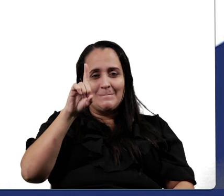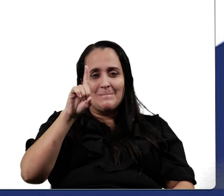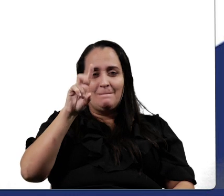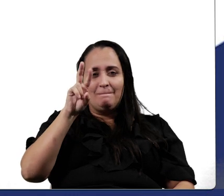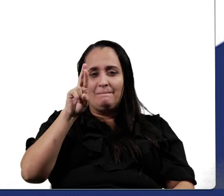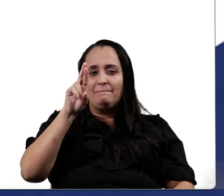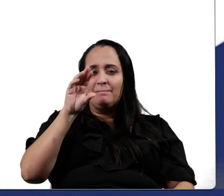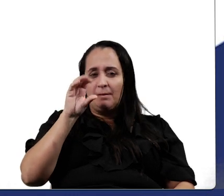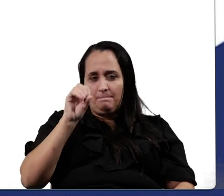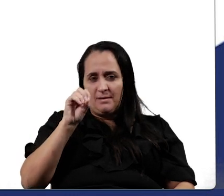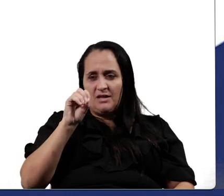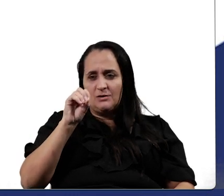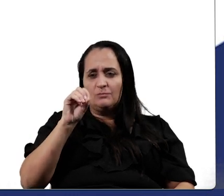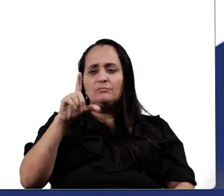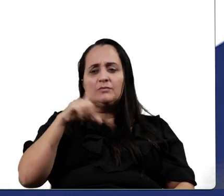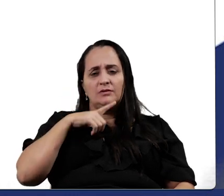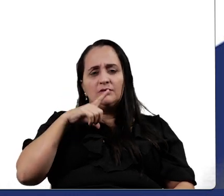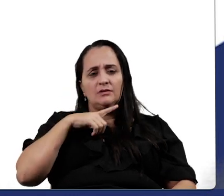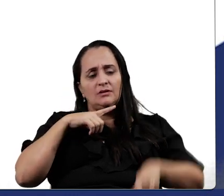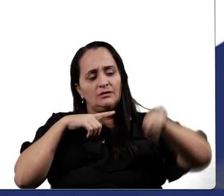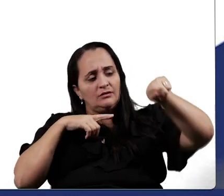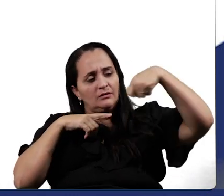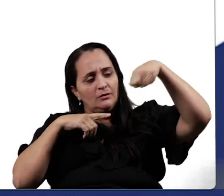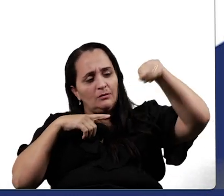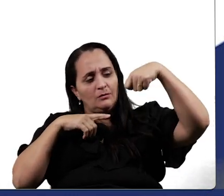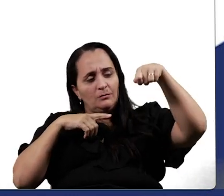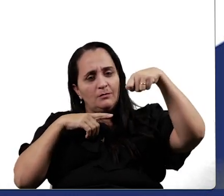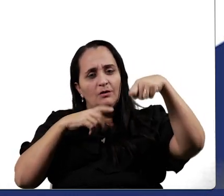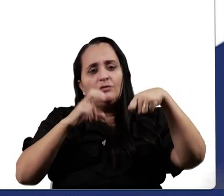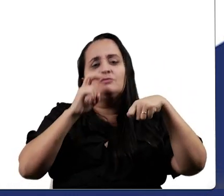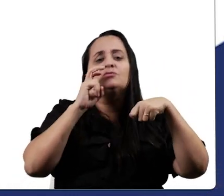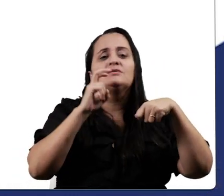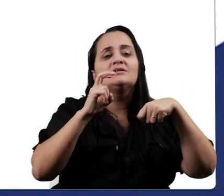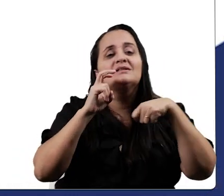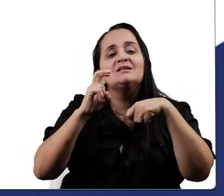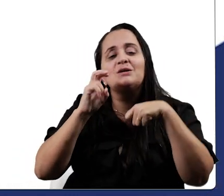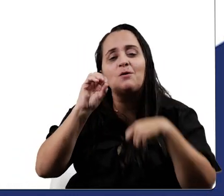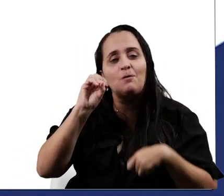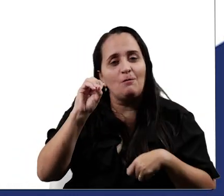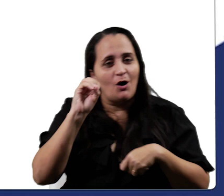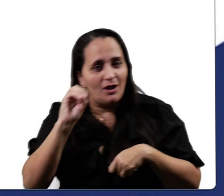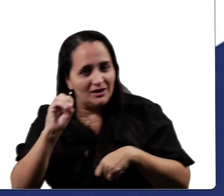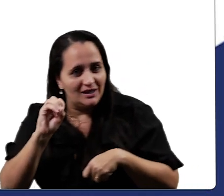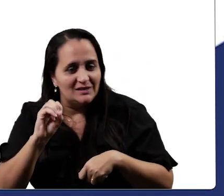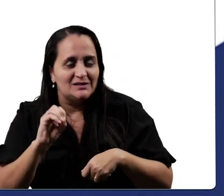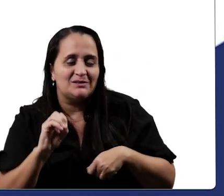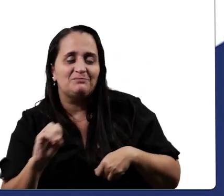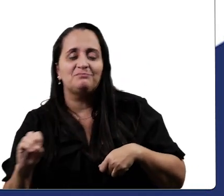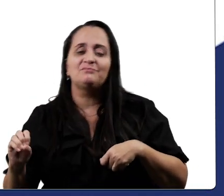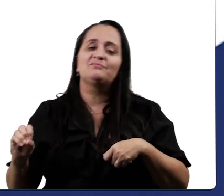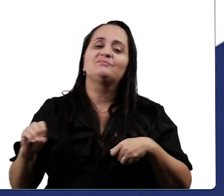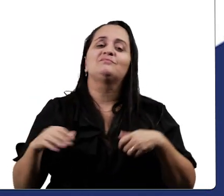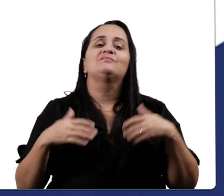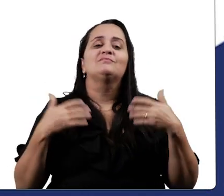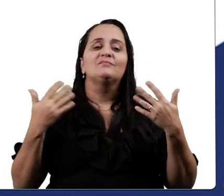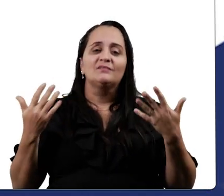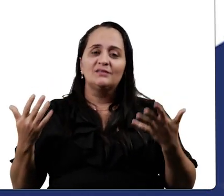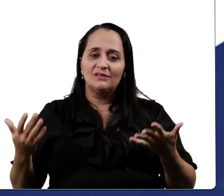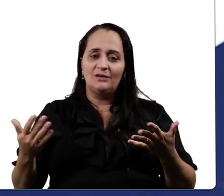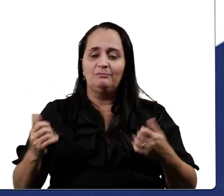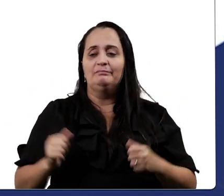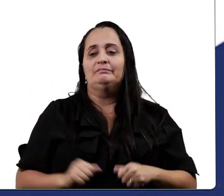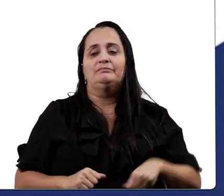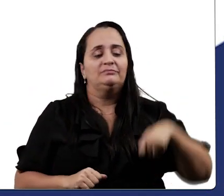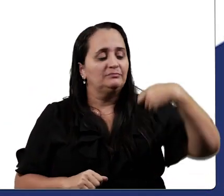bolinhas em cada pacotinho então cada pacotinho que Pedro tem tem cinco bolinhas